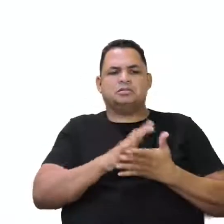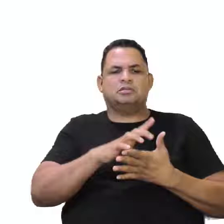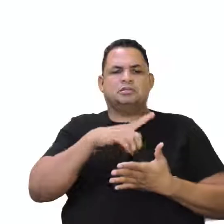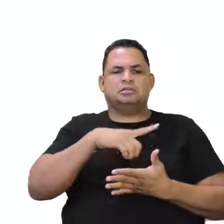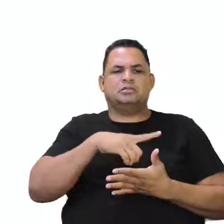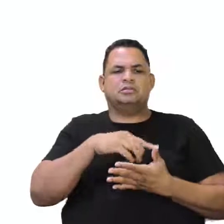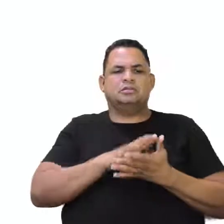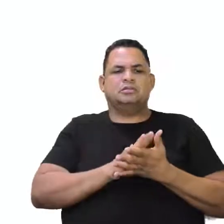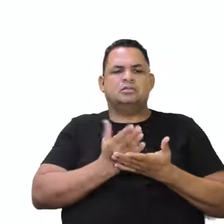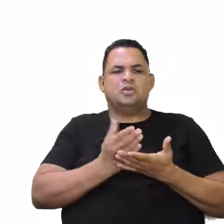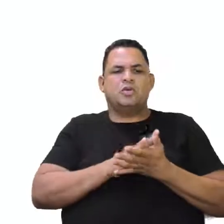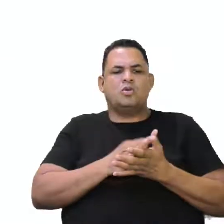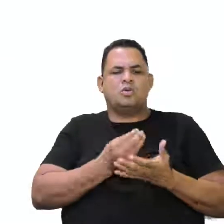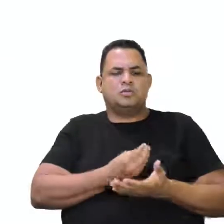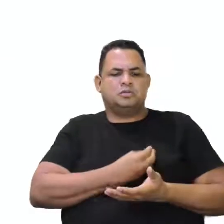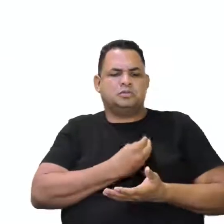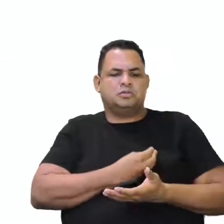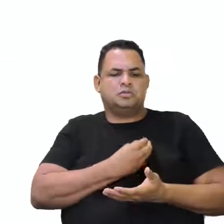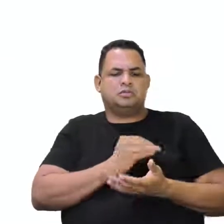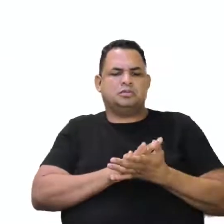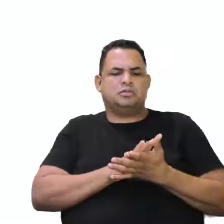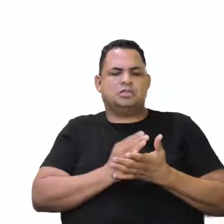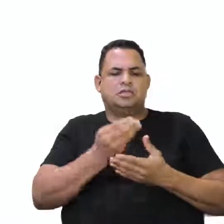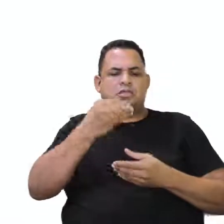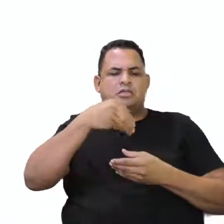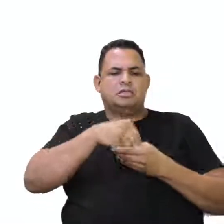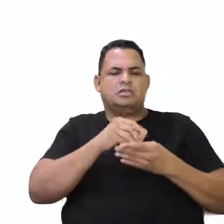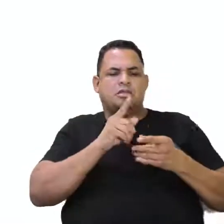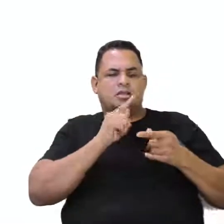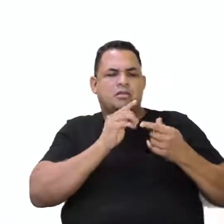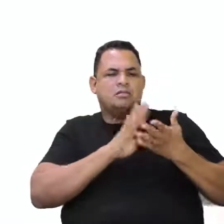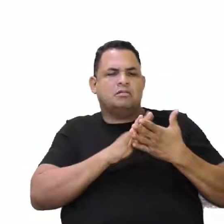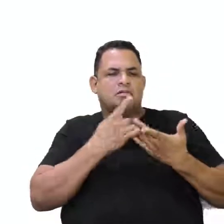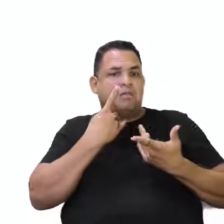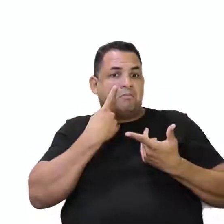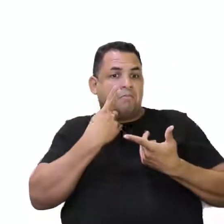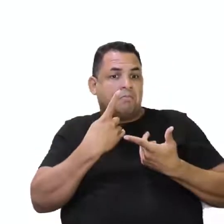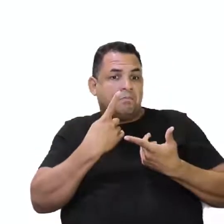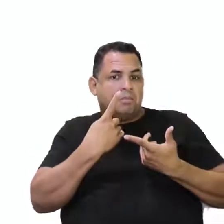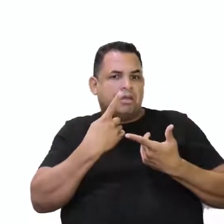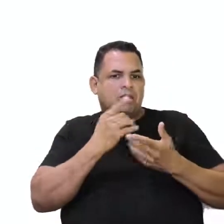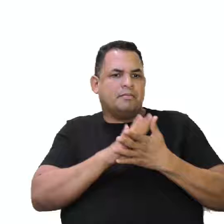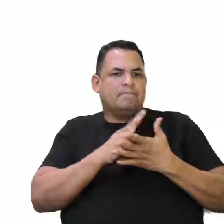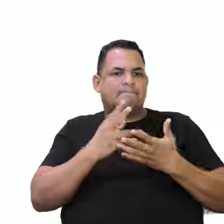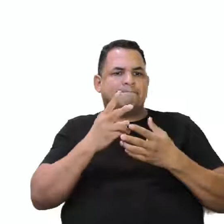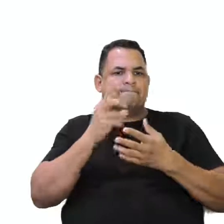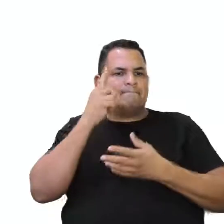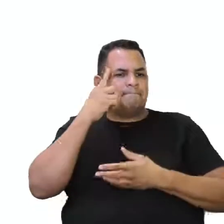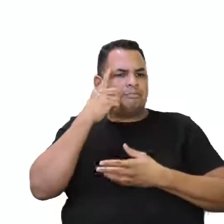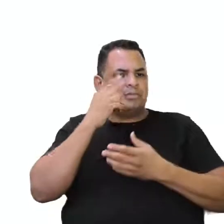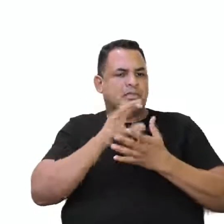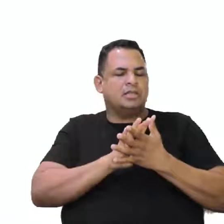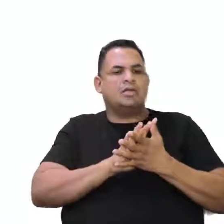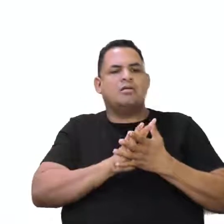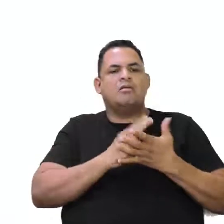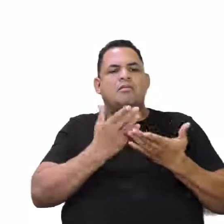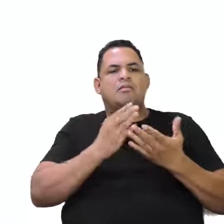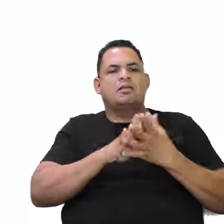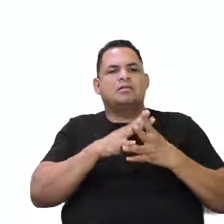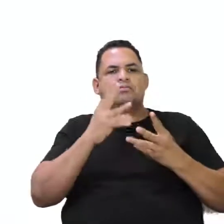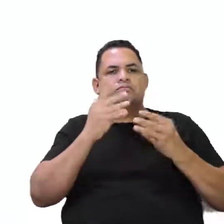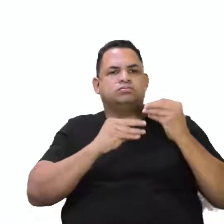existem alguns organismos aquáticos que acham, ao ver, que se trata de uma água viva e